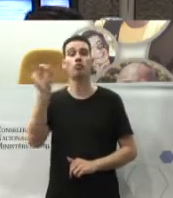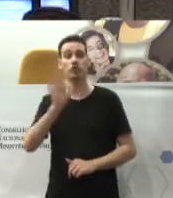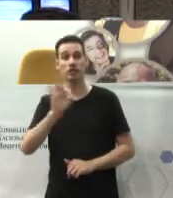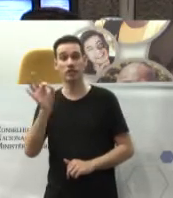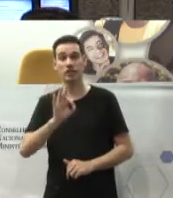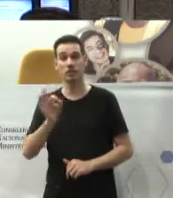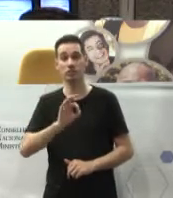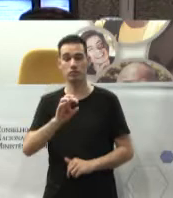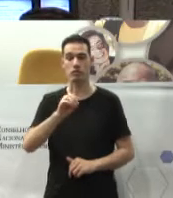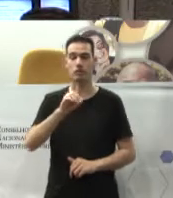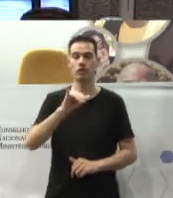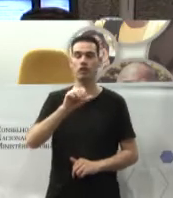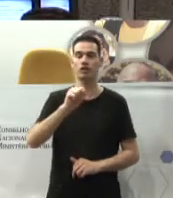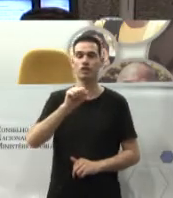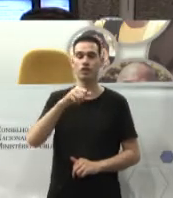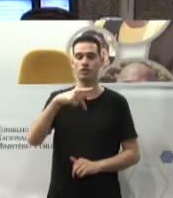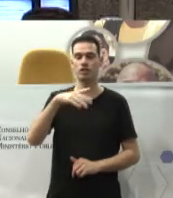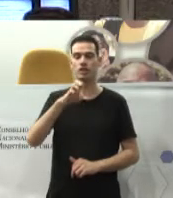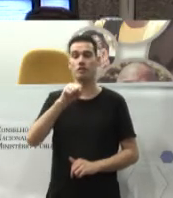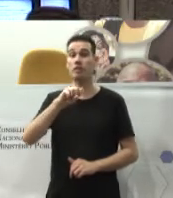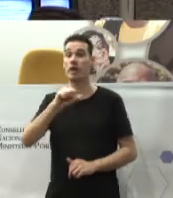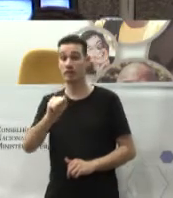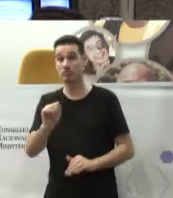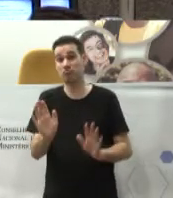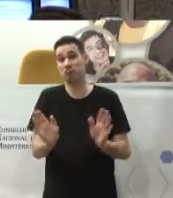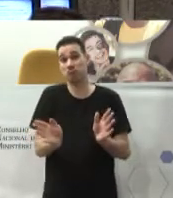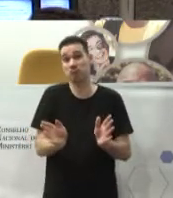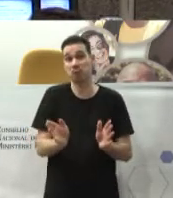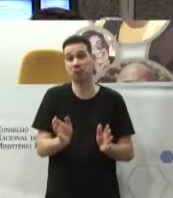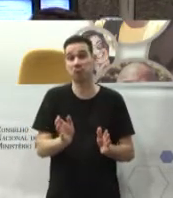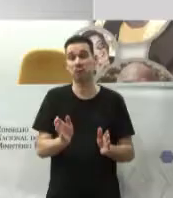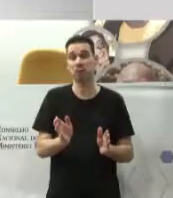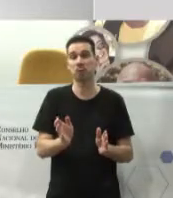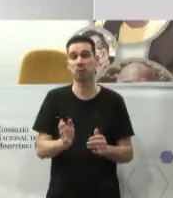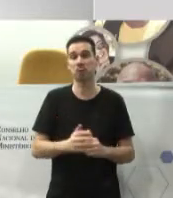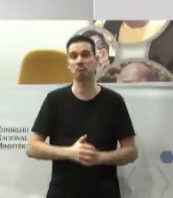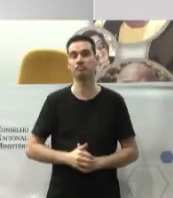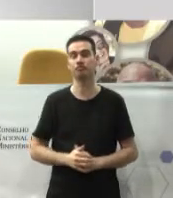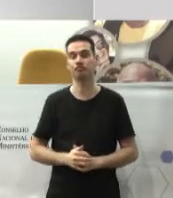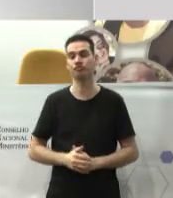tipo de demanda que a gente traz à baila.